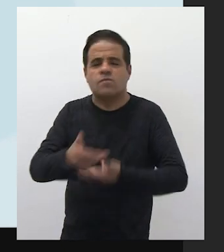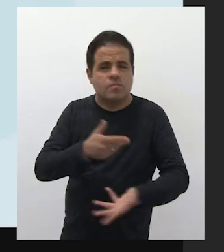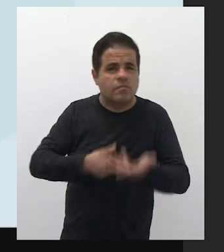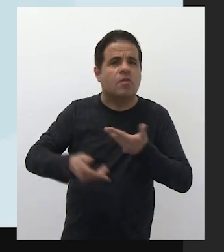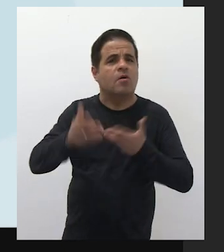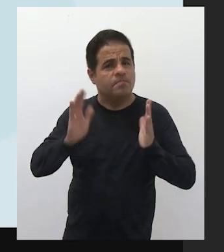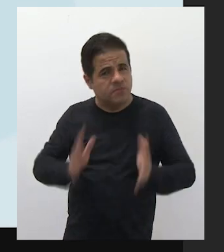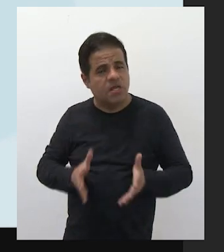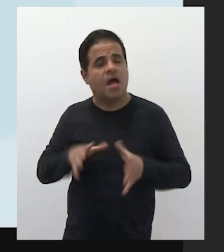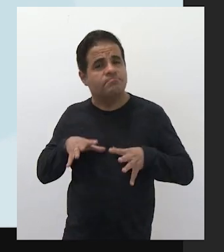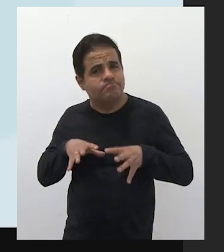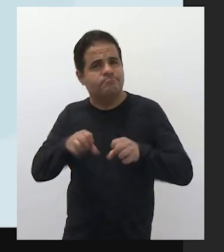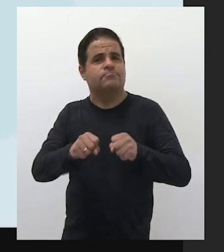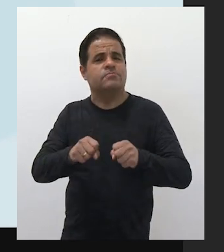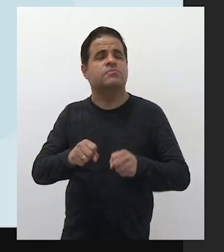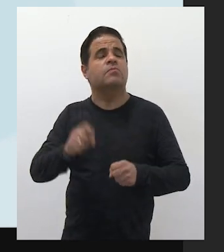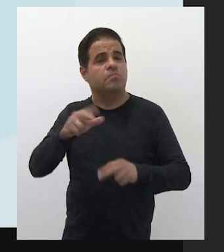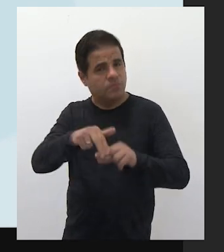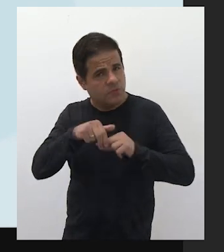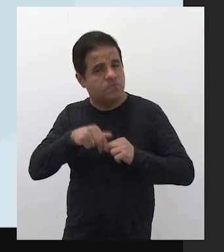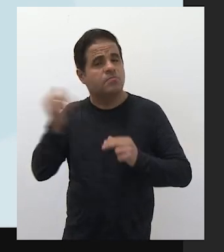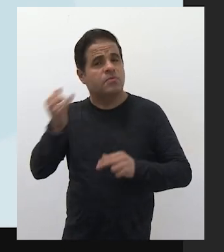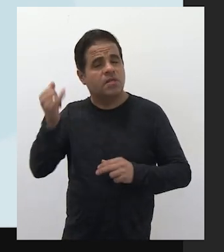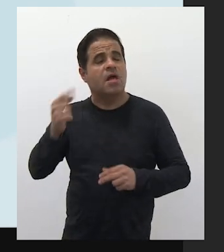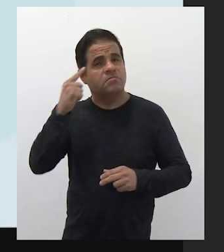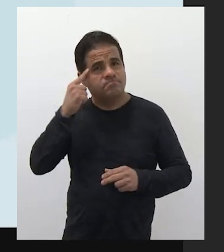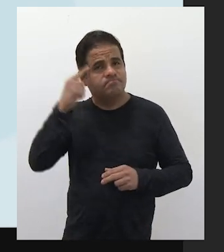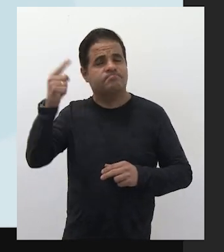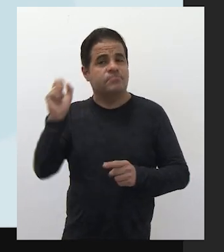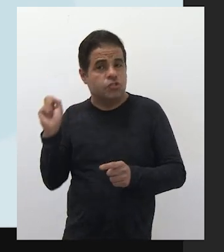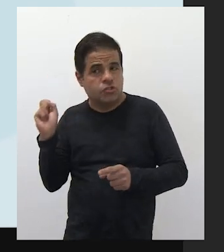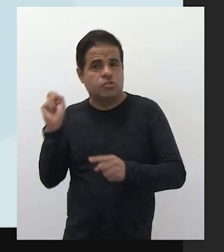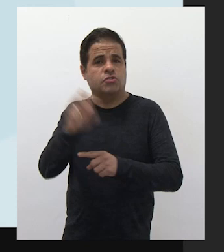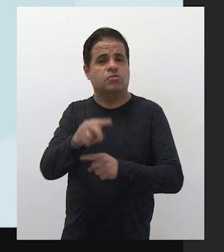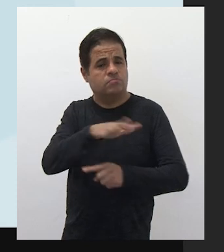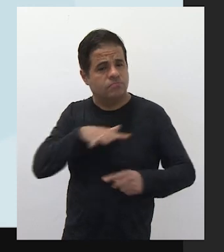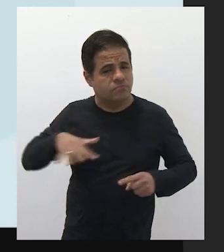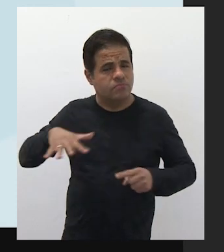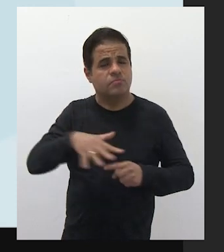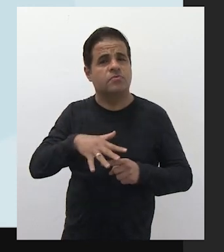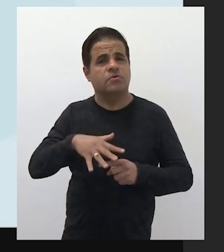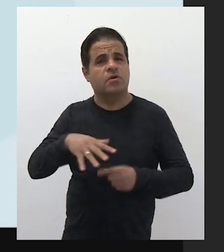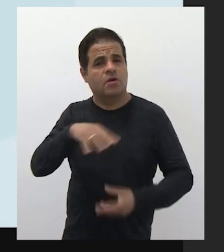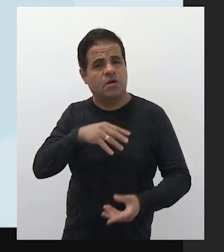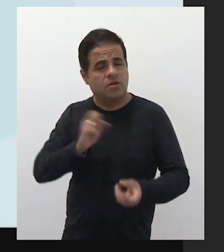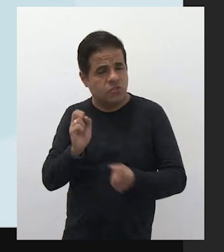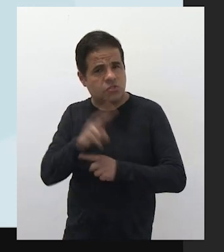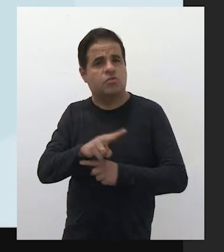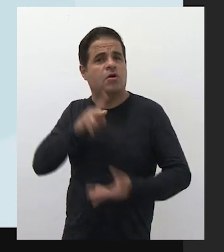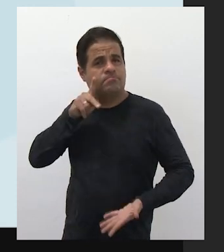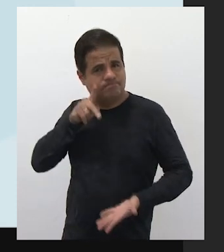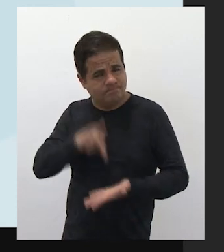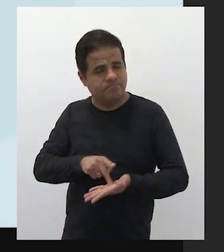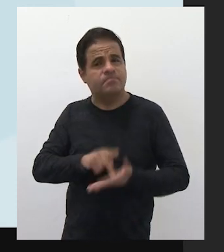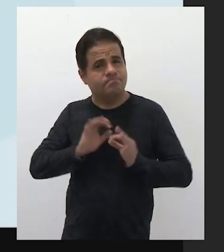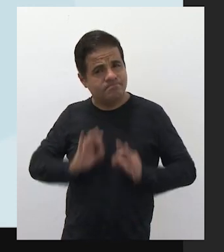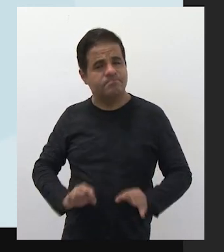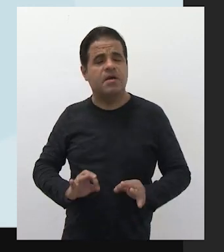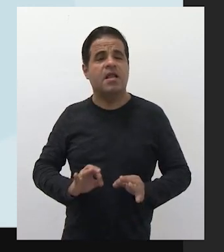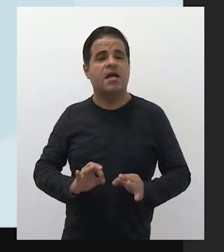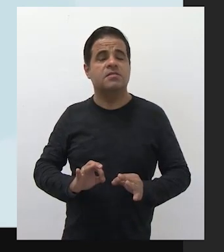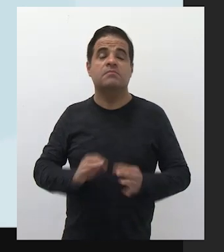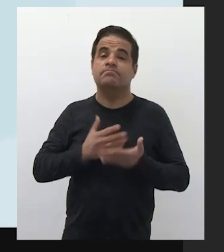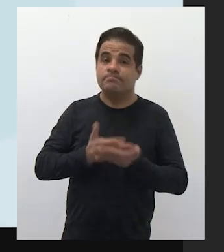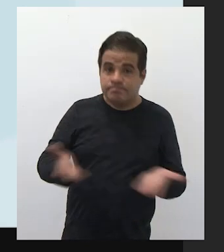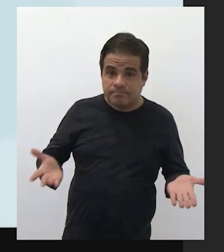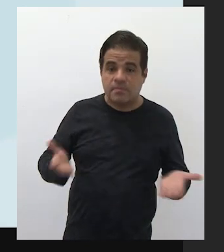assume. Por isso a importância de fazer com que isso se materialize e se torne realidade.